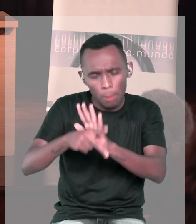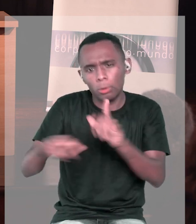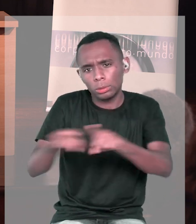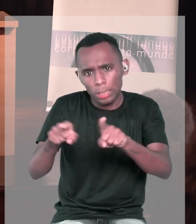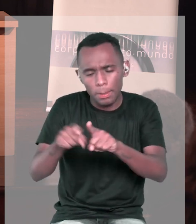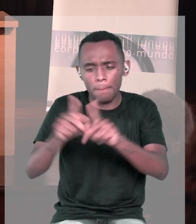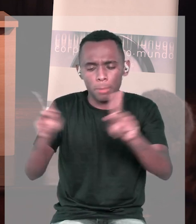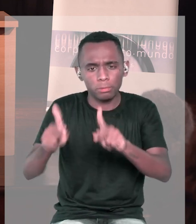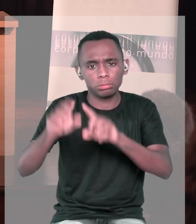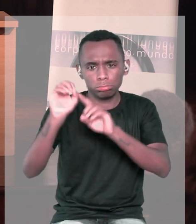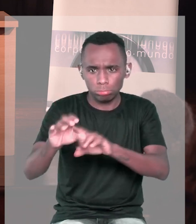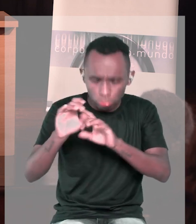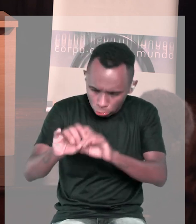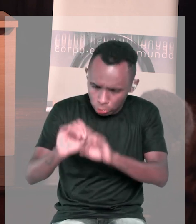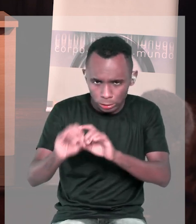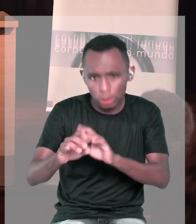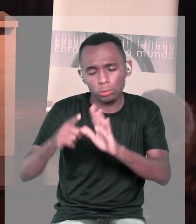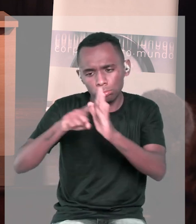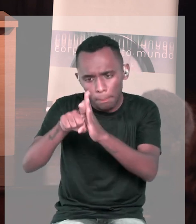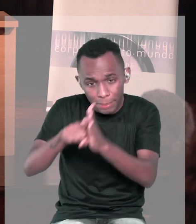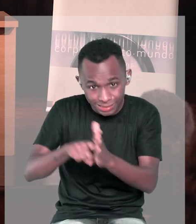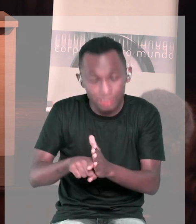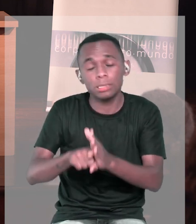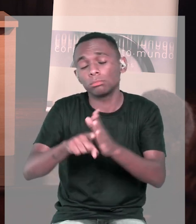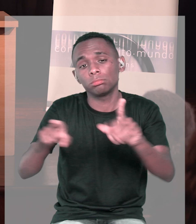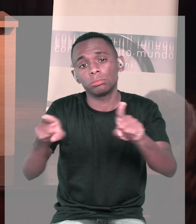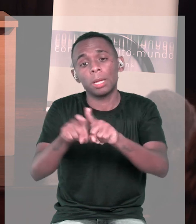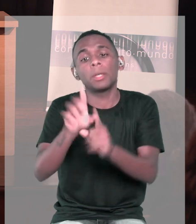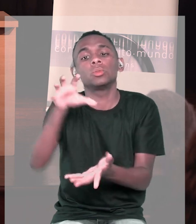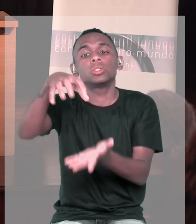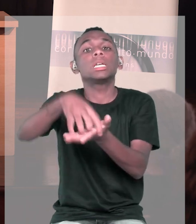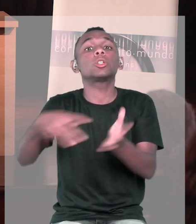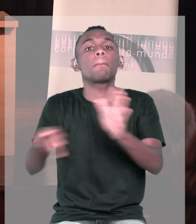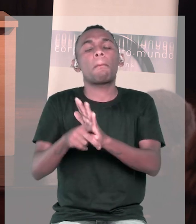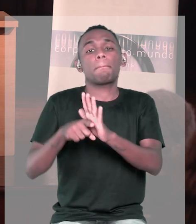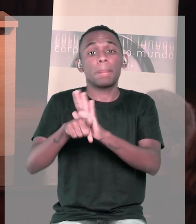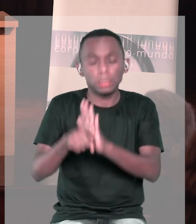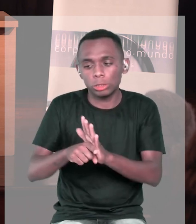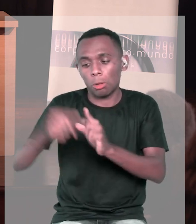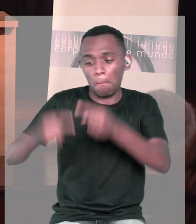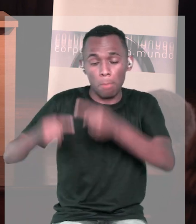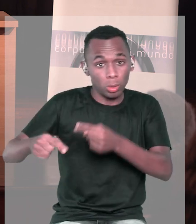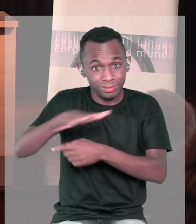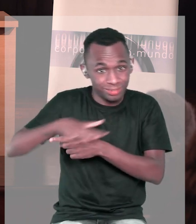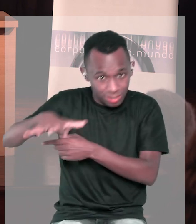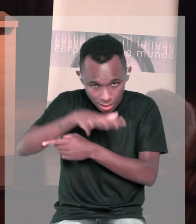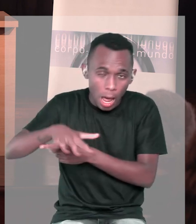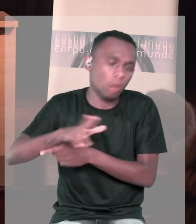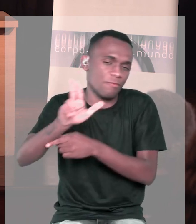Paris, Sciences Politiques, Sciences Po, e pesquisador do Centro de Pesquisas Políticas na